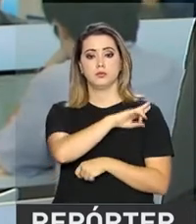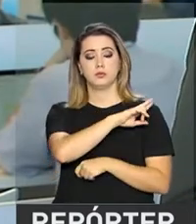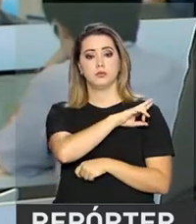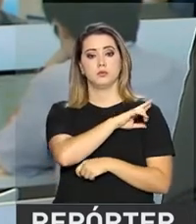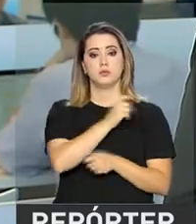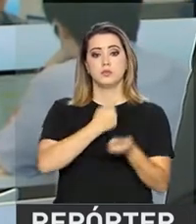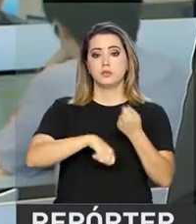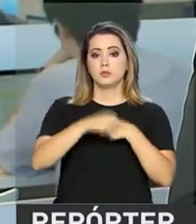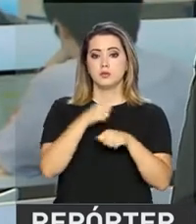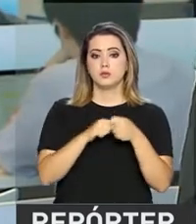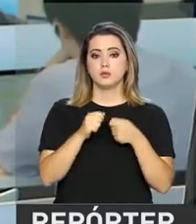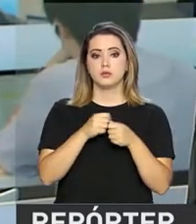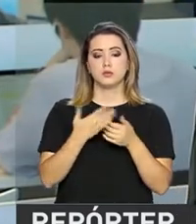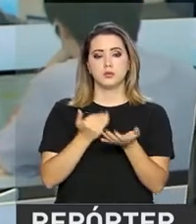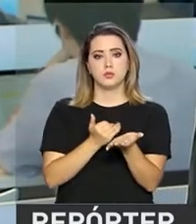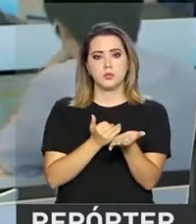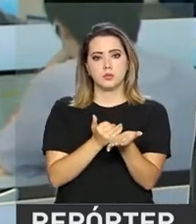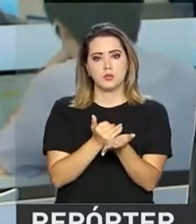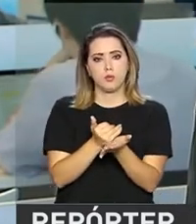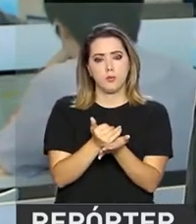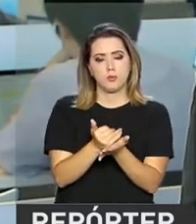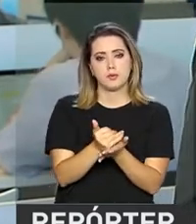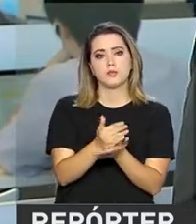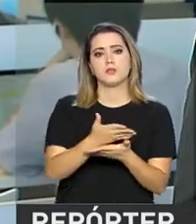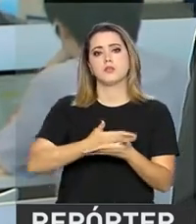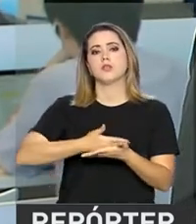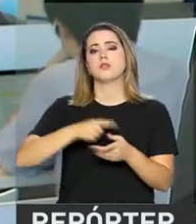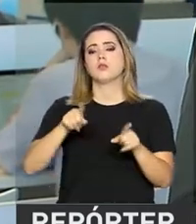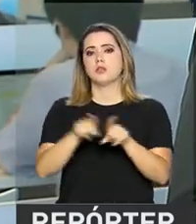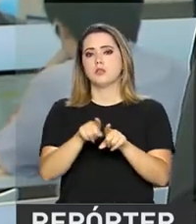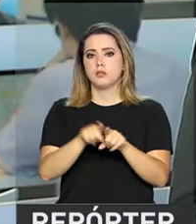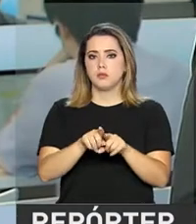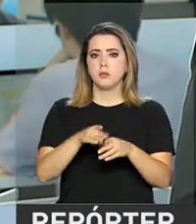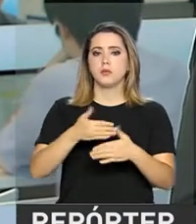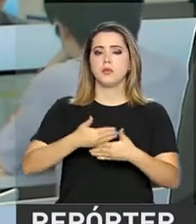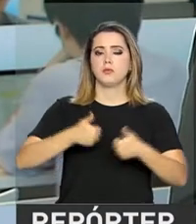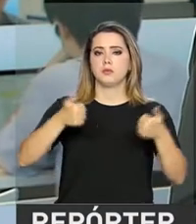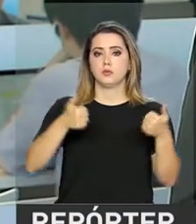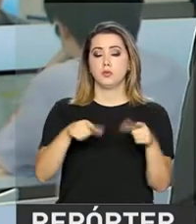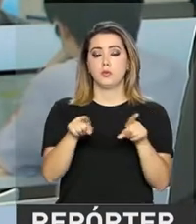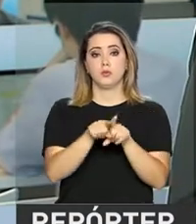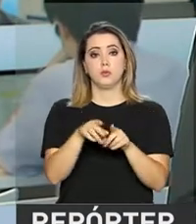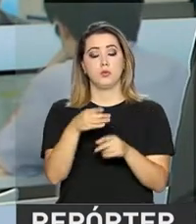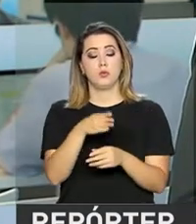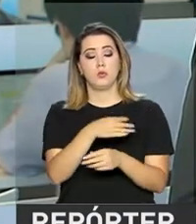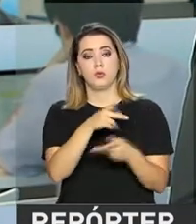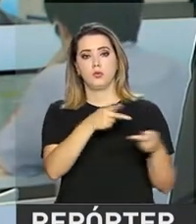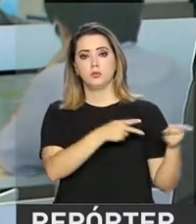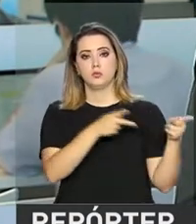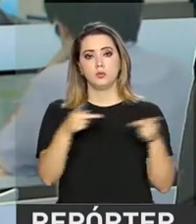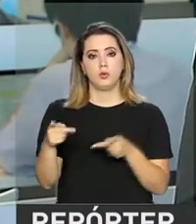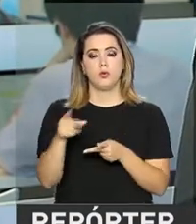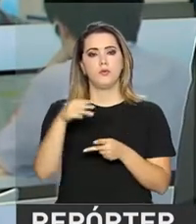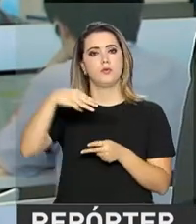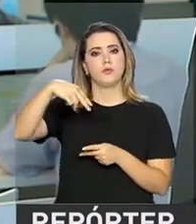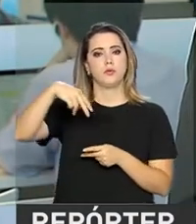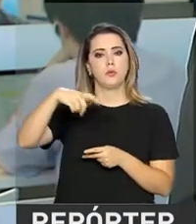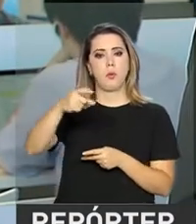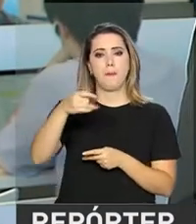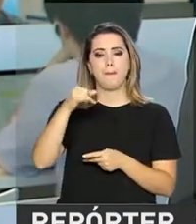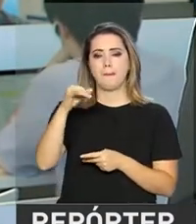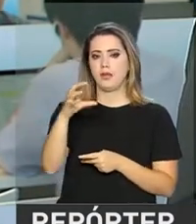economias emergentes e em desenvolvimento. Foram eles México, da América Latina, Egito e Guiné, da